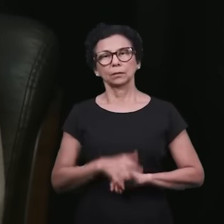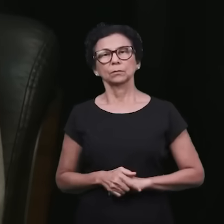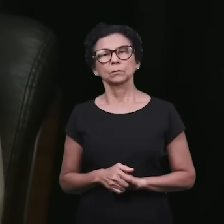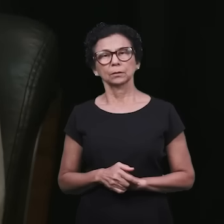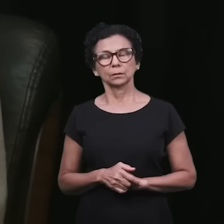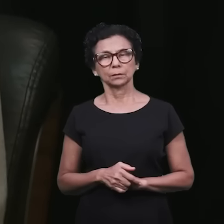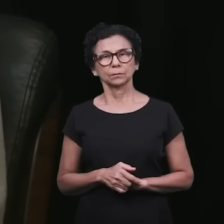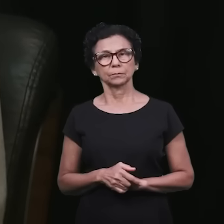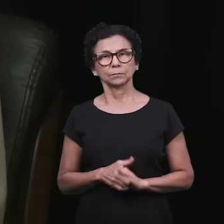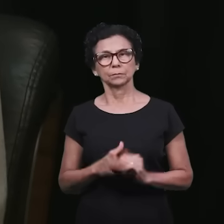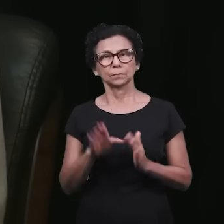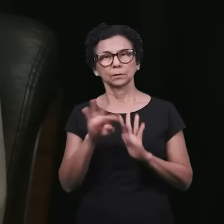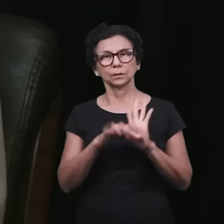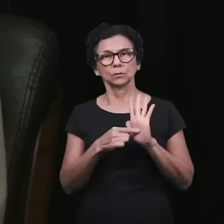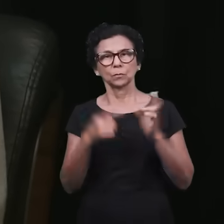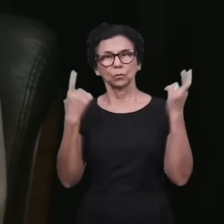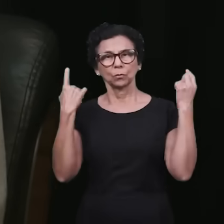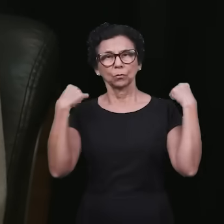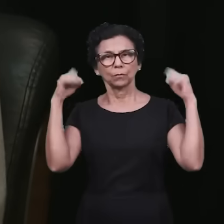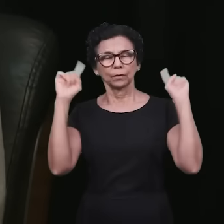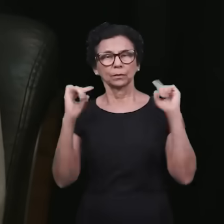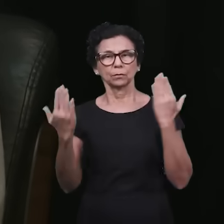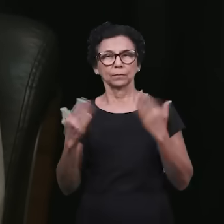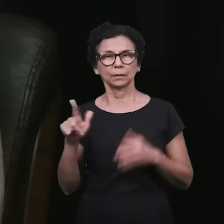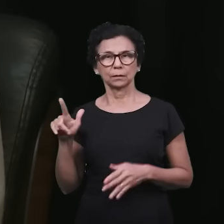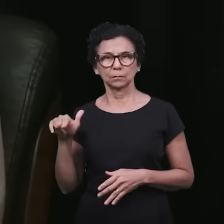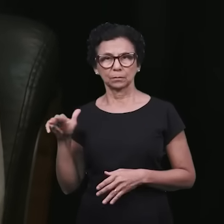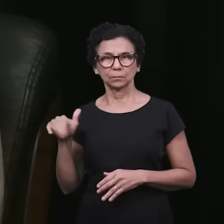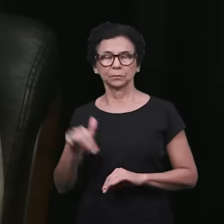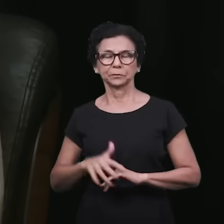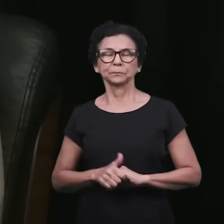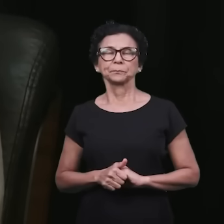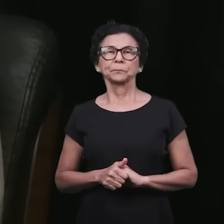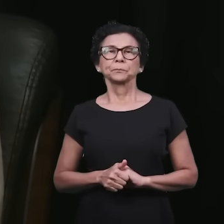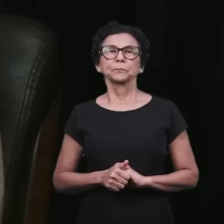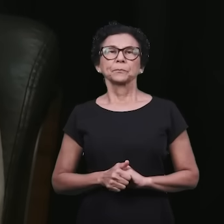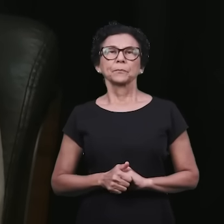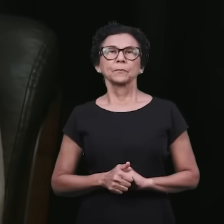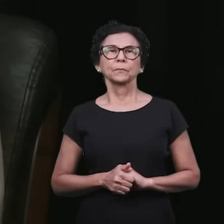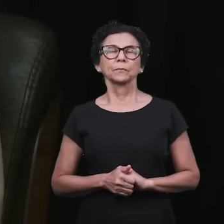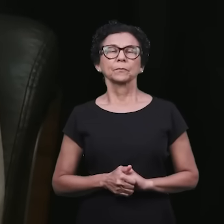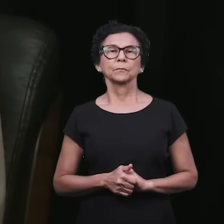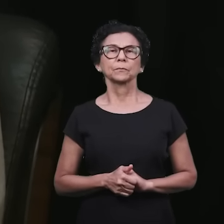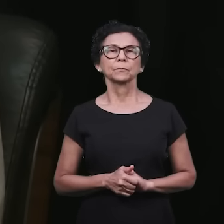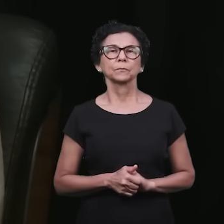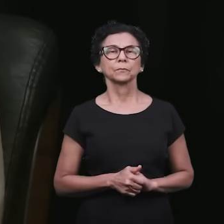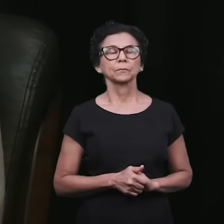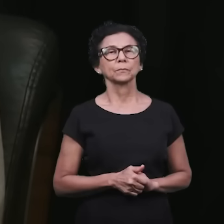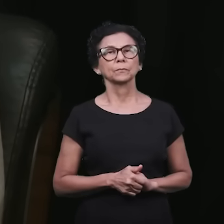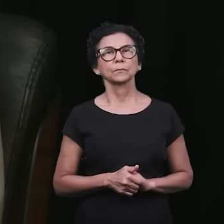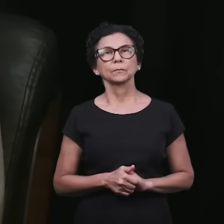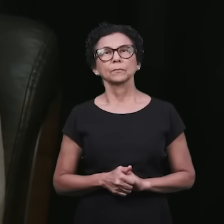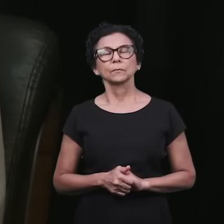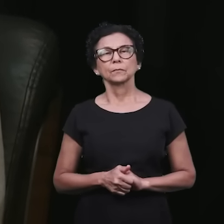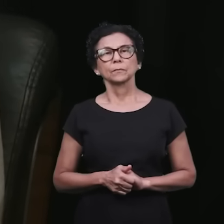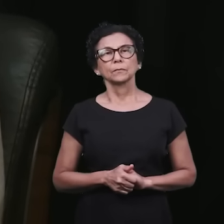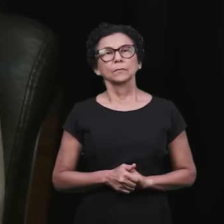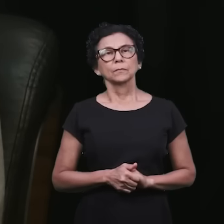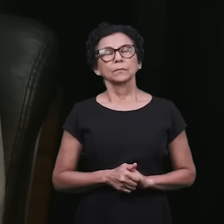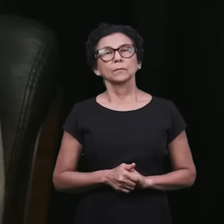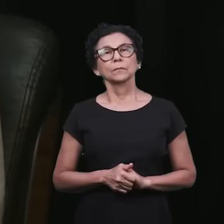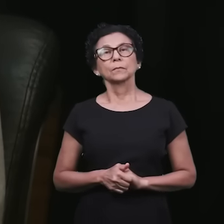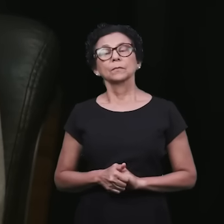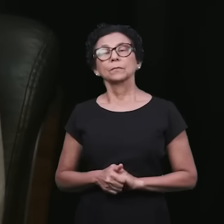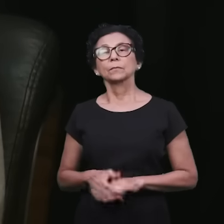ligado ao desejo do Senhor para com a sua ovelha, ou seja, a ovelha do Senhor. Mas também há